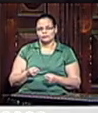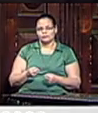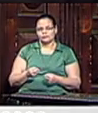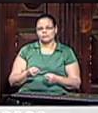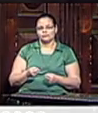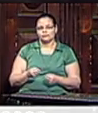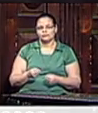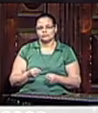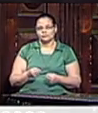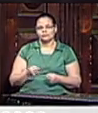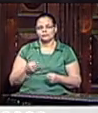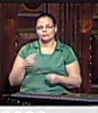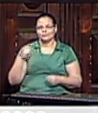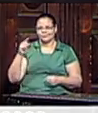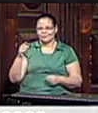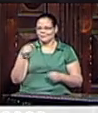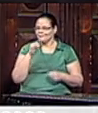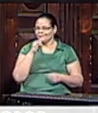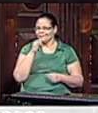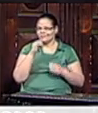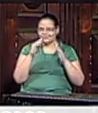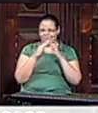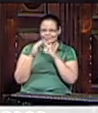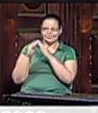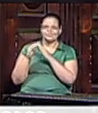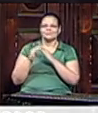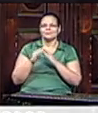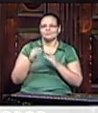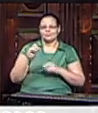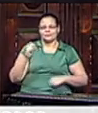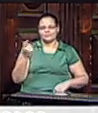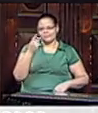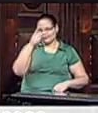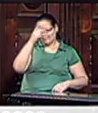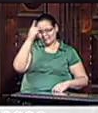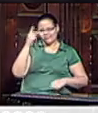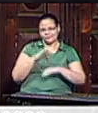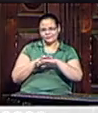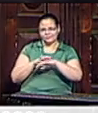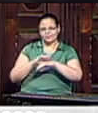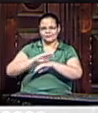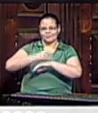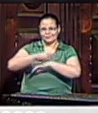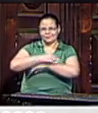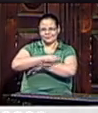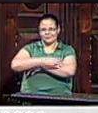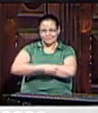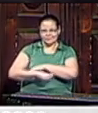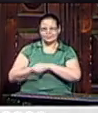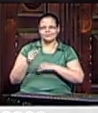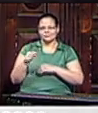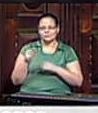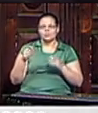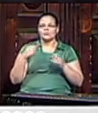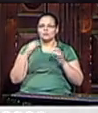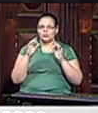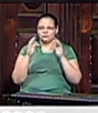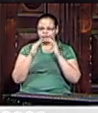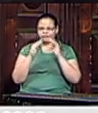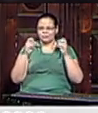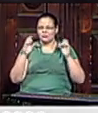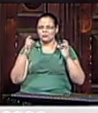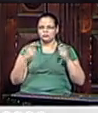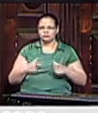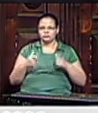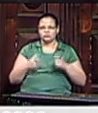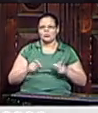As ruínas do leprosário fazem parte da história da cidade de Queimados. O seu nome, né, tem em uma